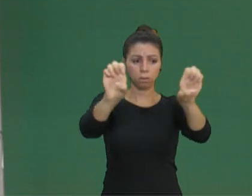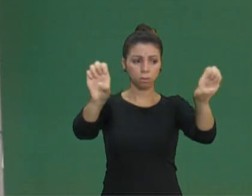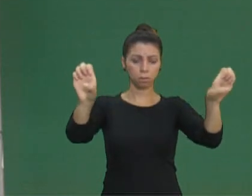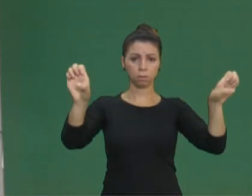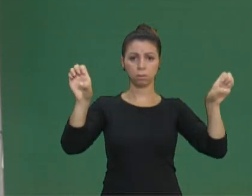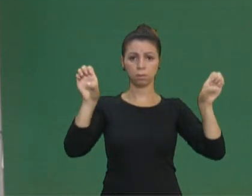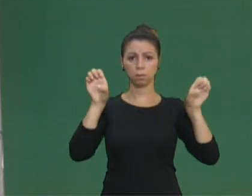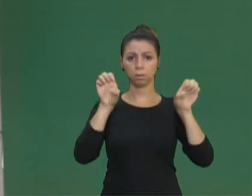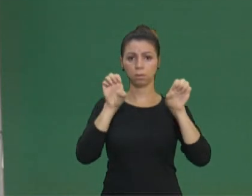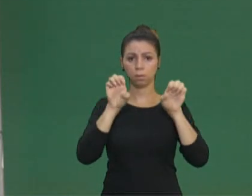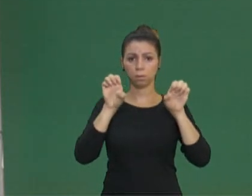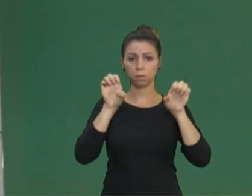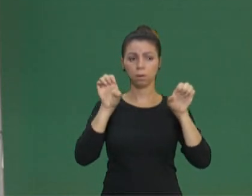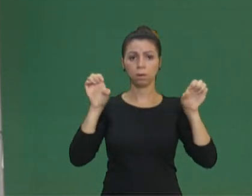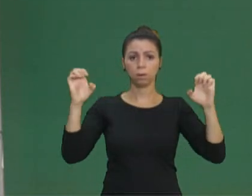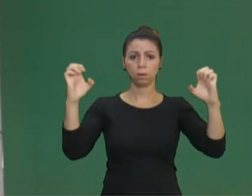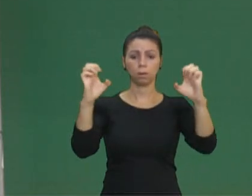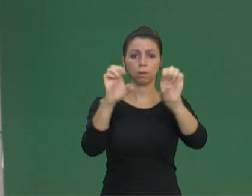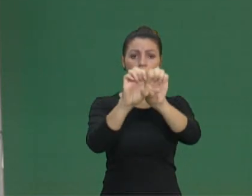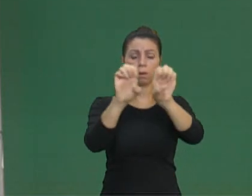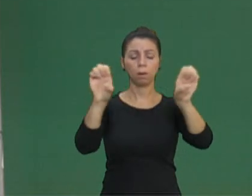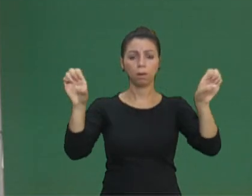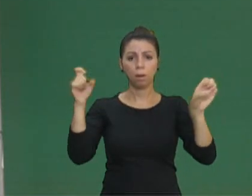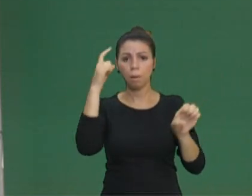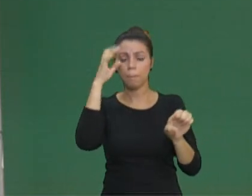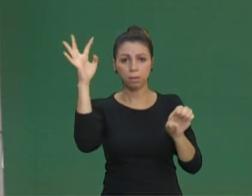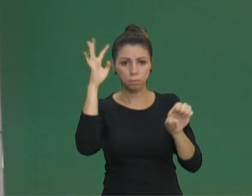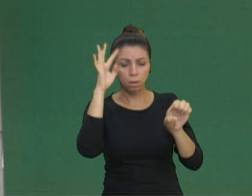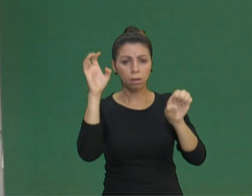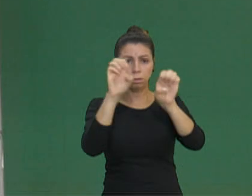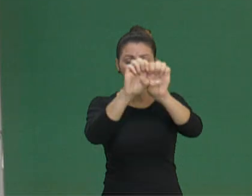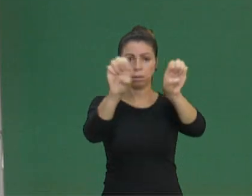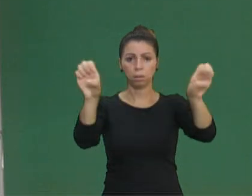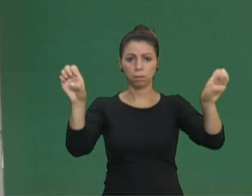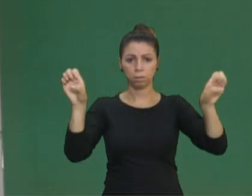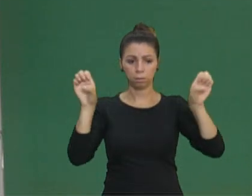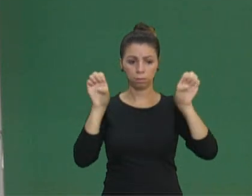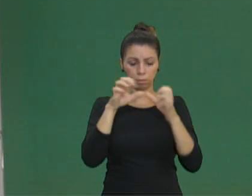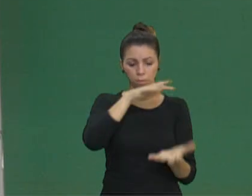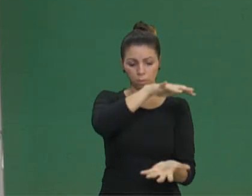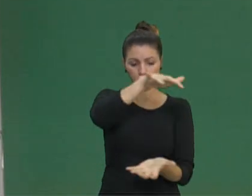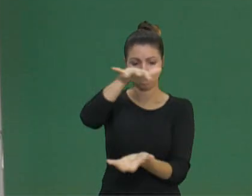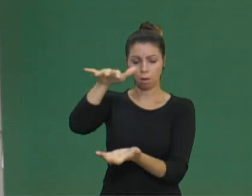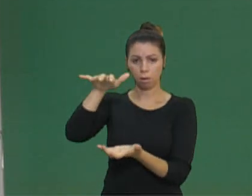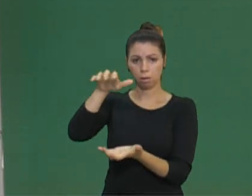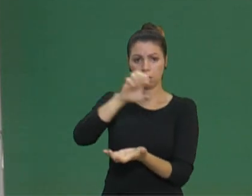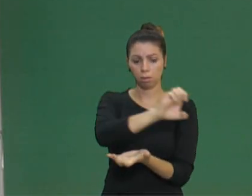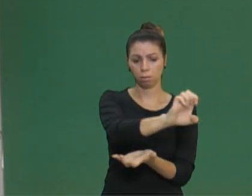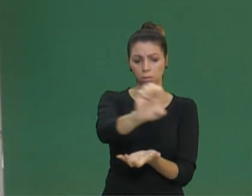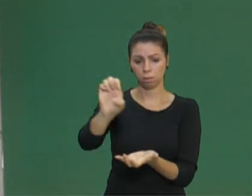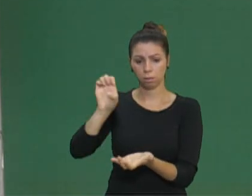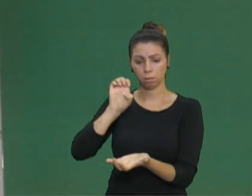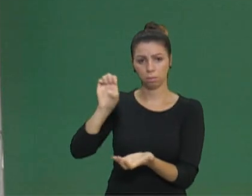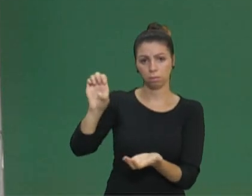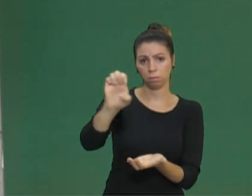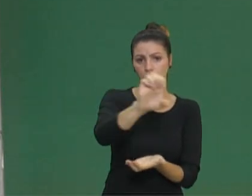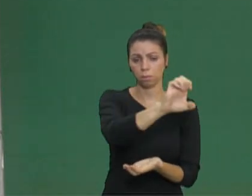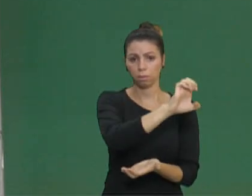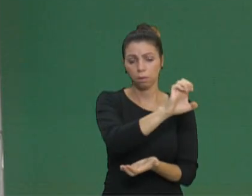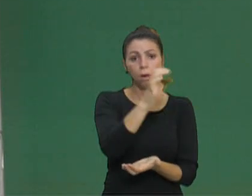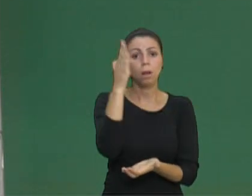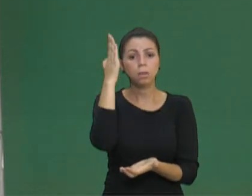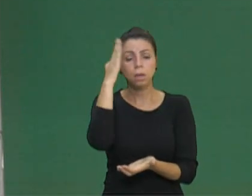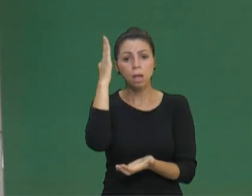é uma linha que passa, né, imaginária, na metade ali, digamos, do nosso planeta, né? A gente já sabe que